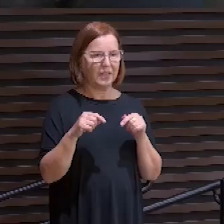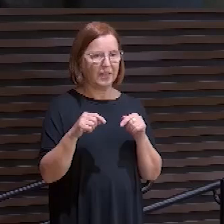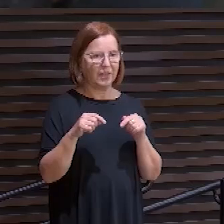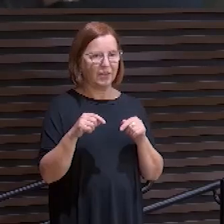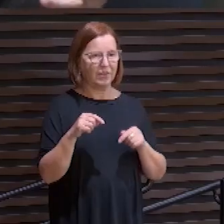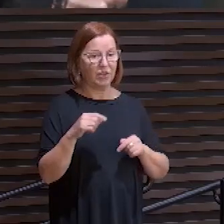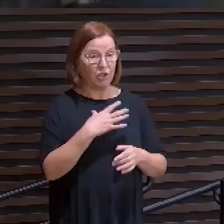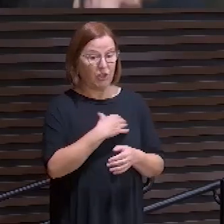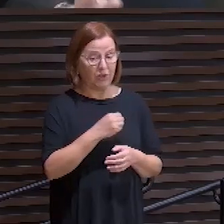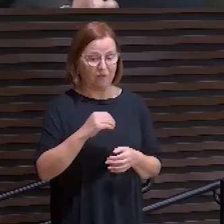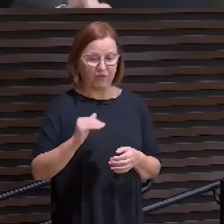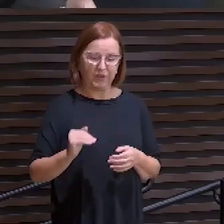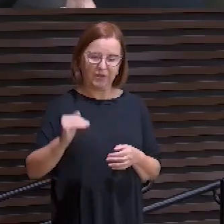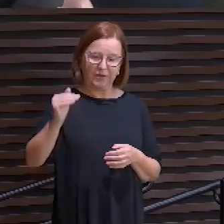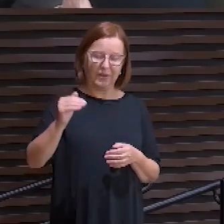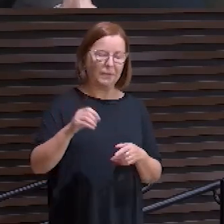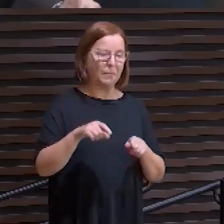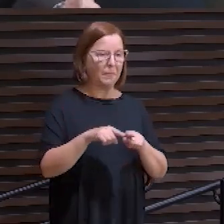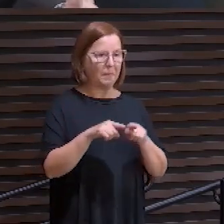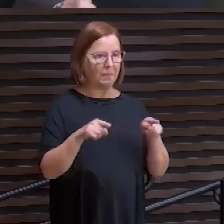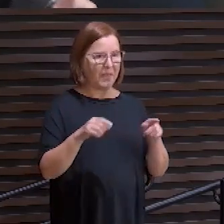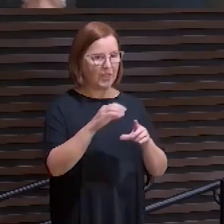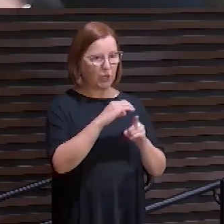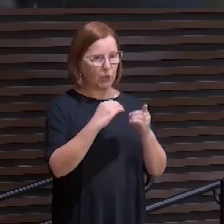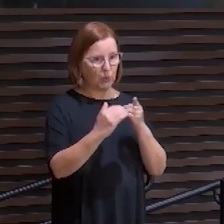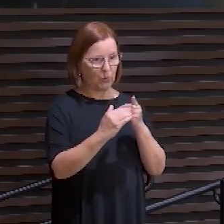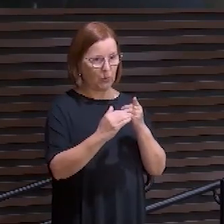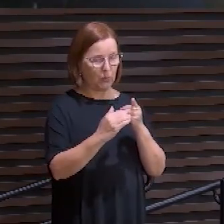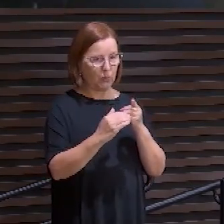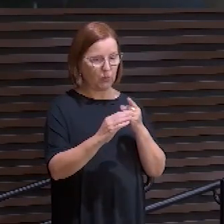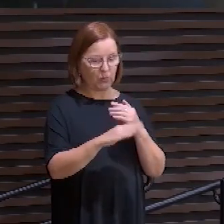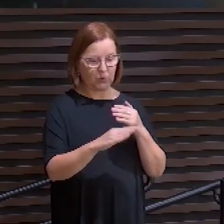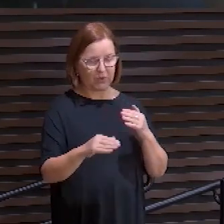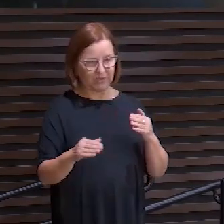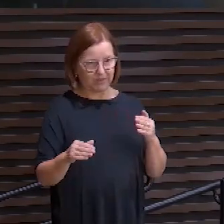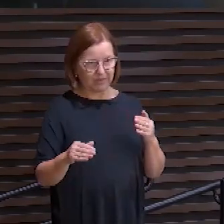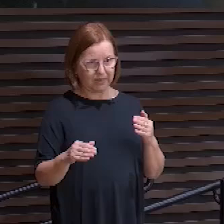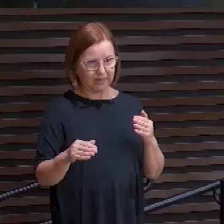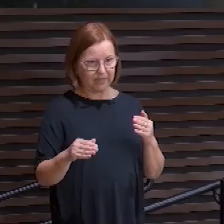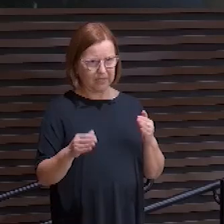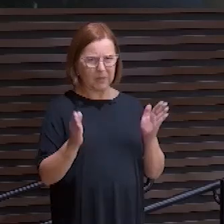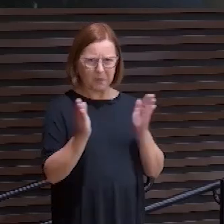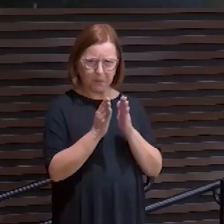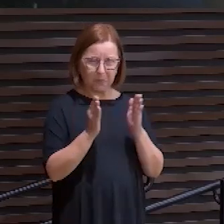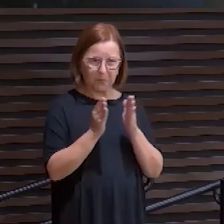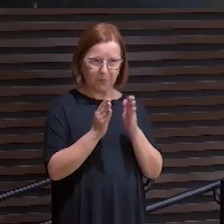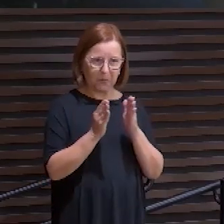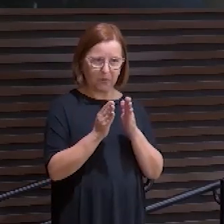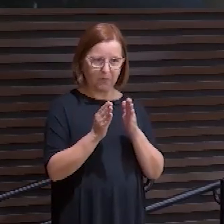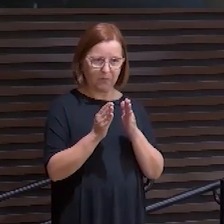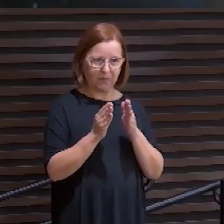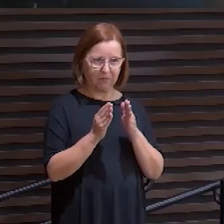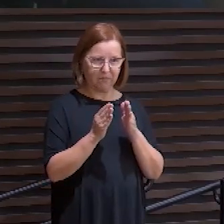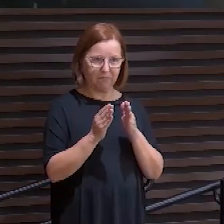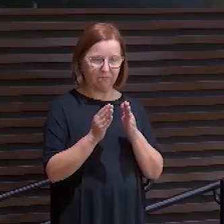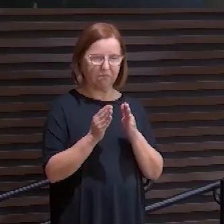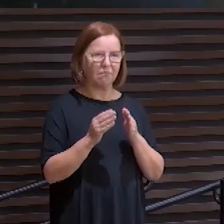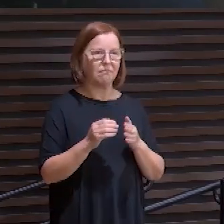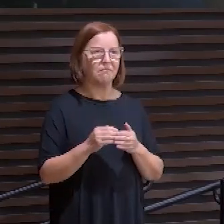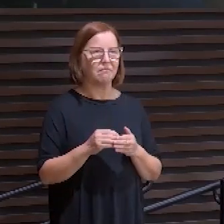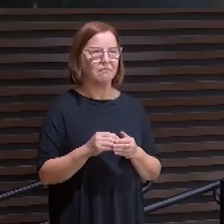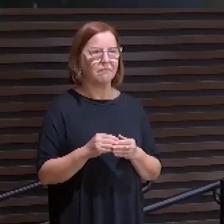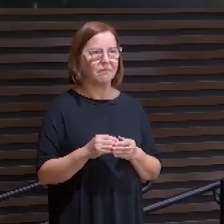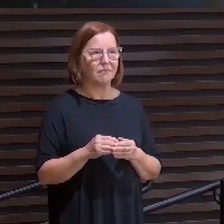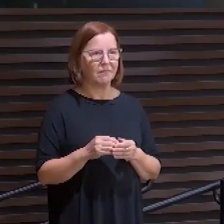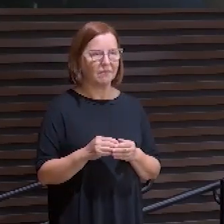Agora, culto doméstico de criança tem que ser mais curto, mais interativo,